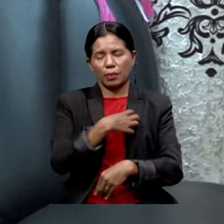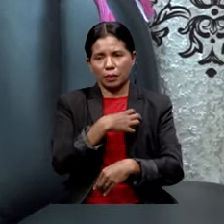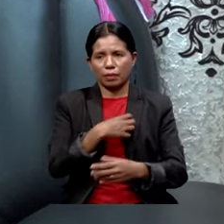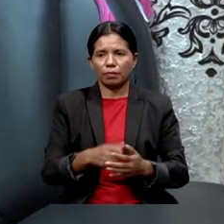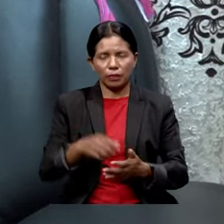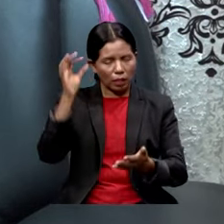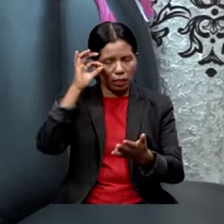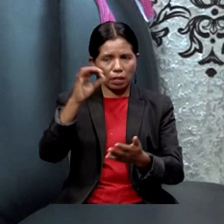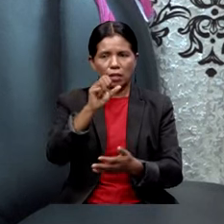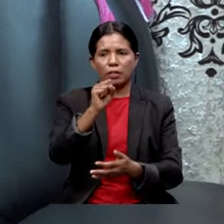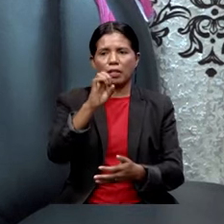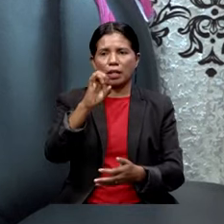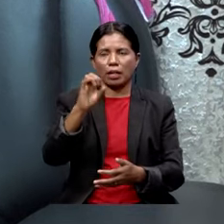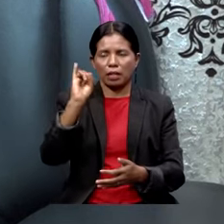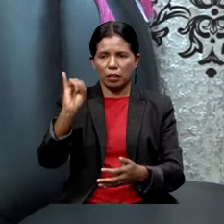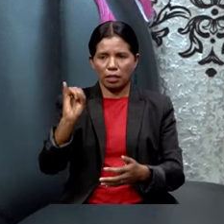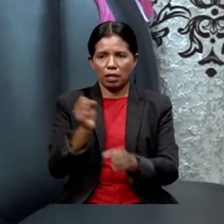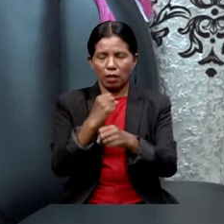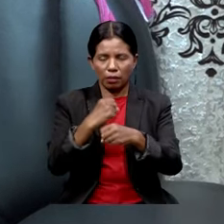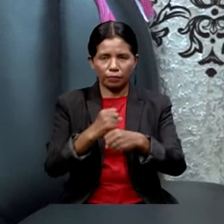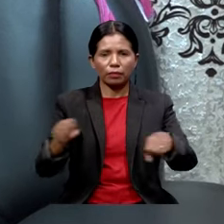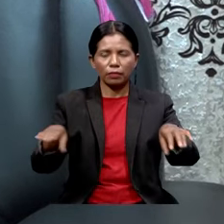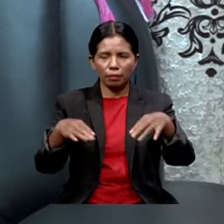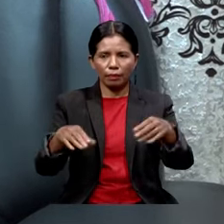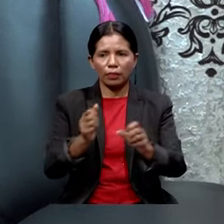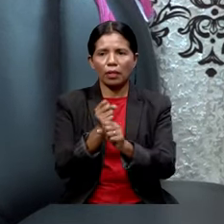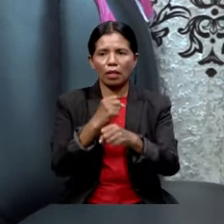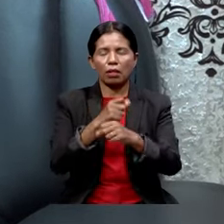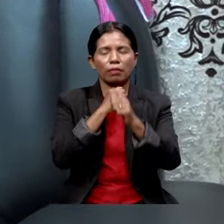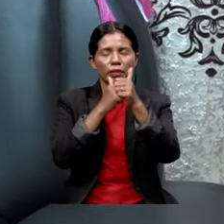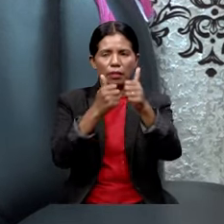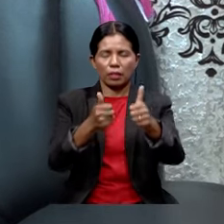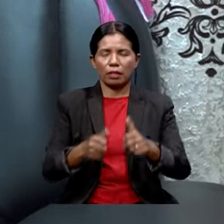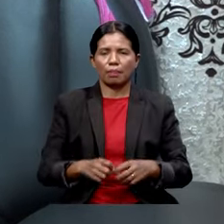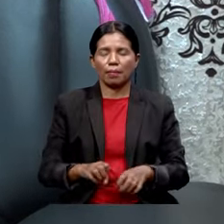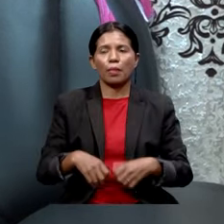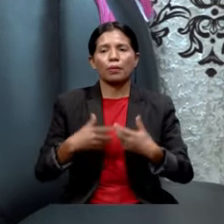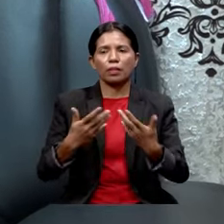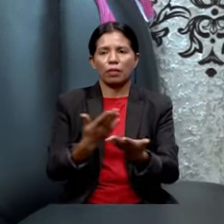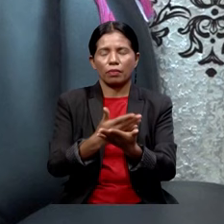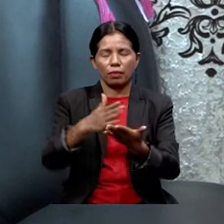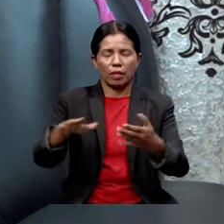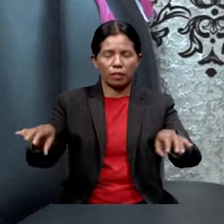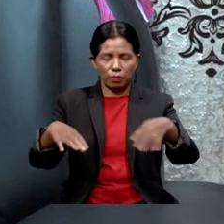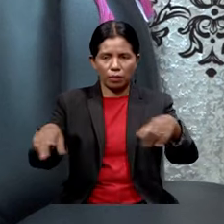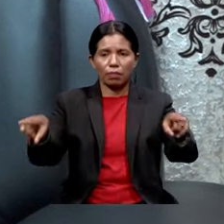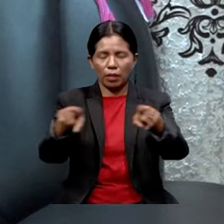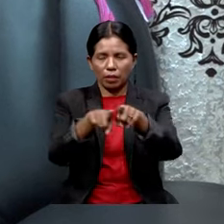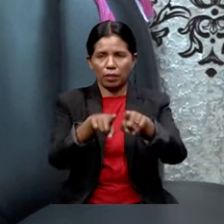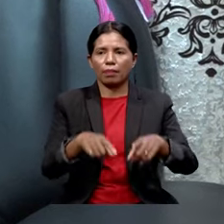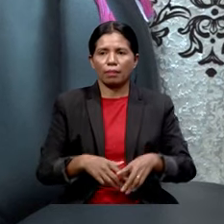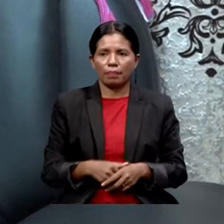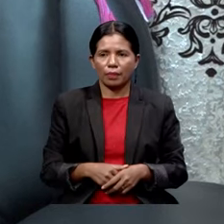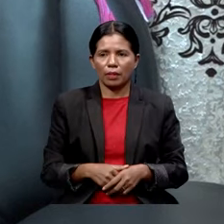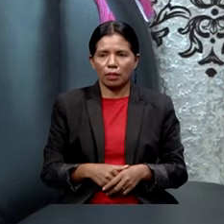secretário de estado de igualdade halo serviço advocacia ida ma começa faz serviço no behanesan